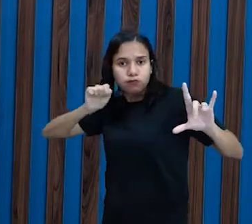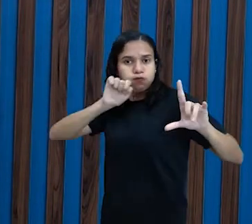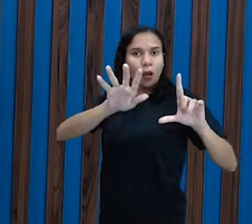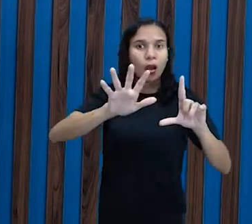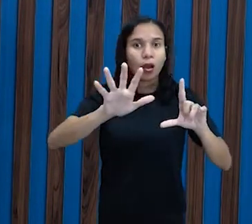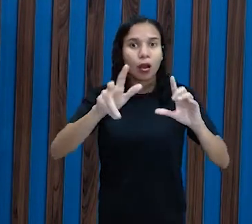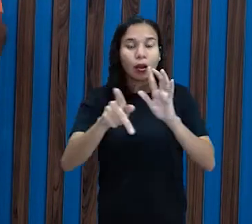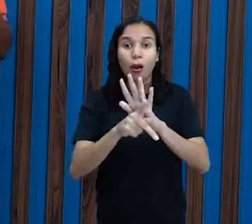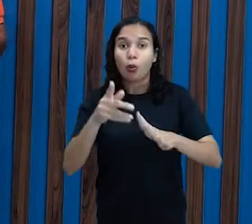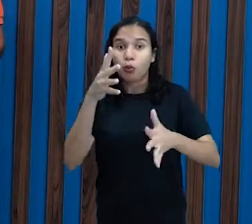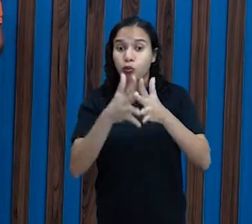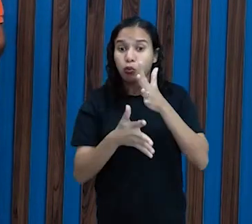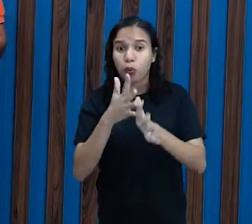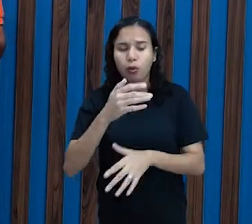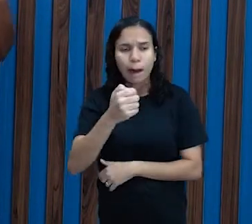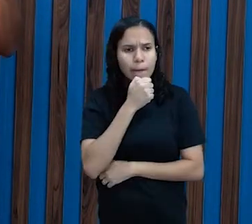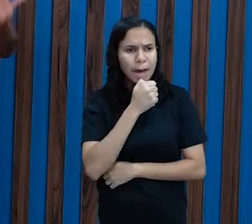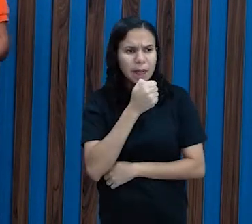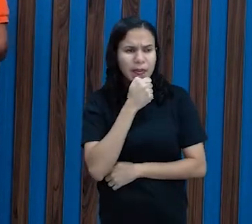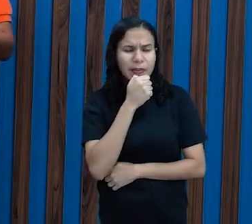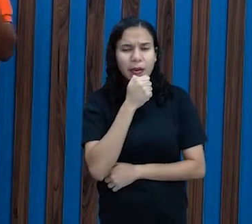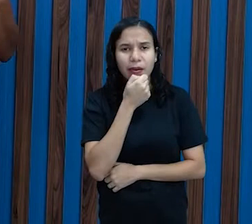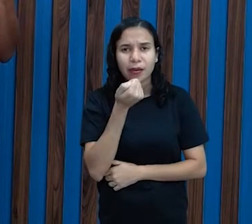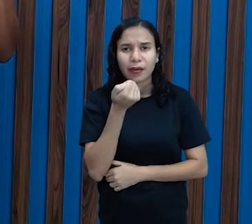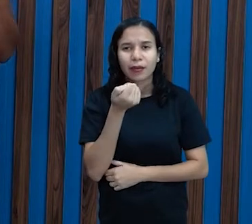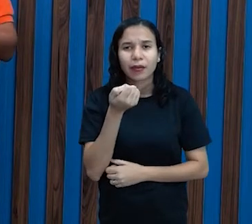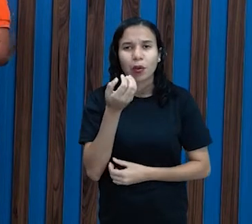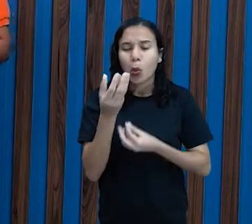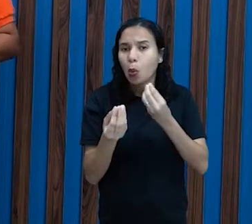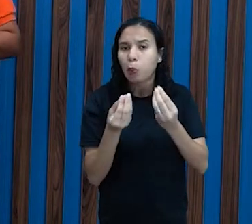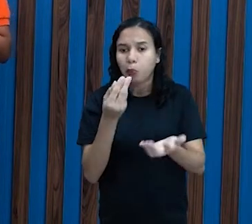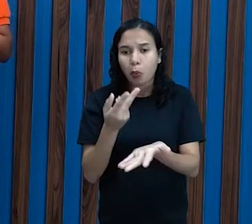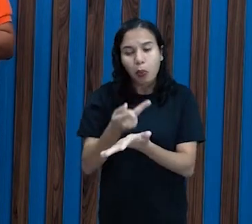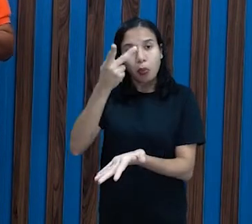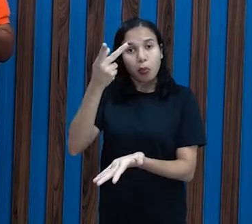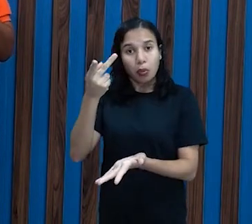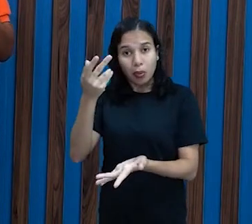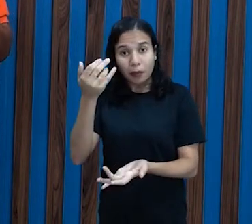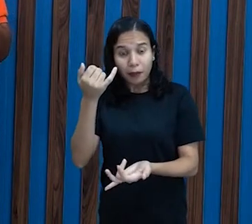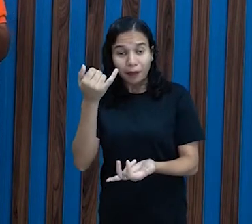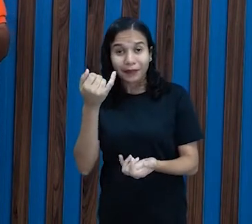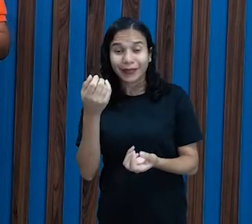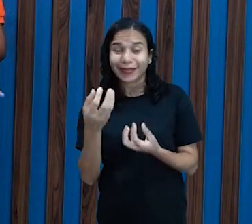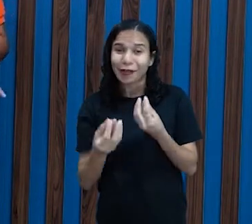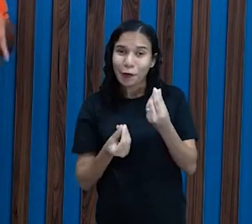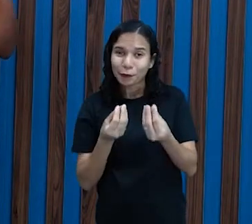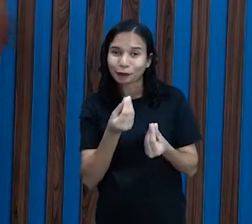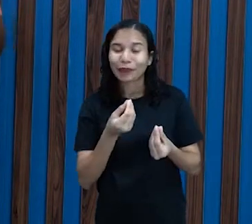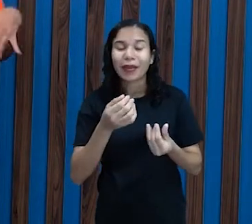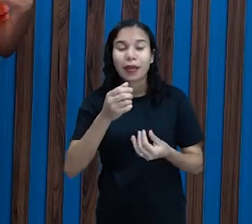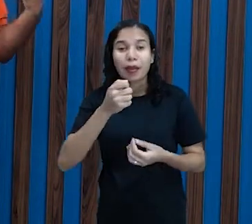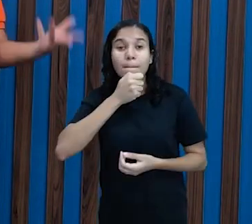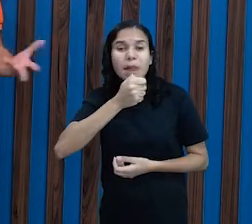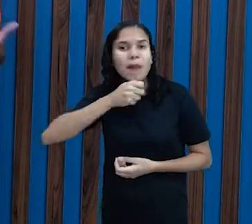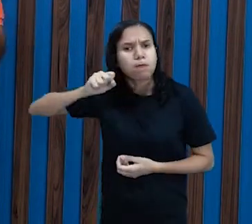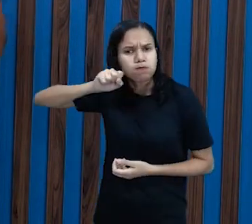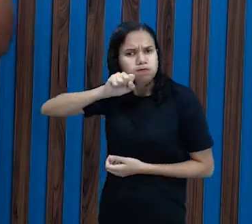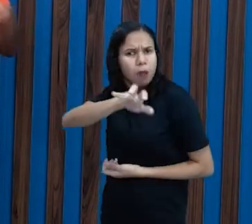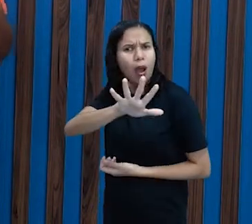por esses boletins de ocorrência não, gente, por esses boletins